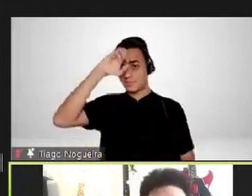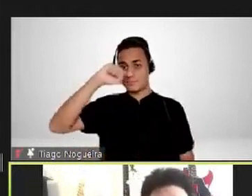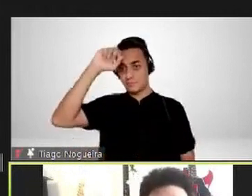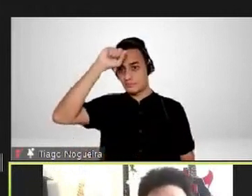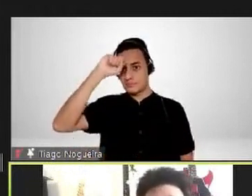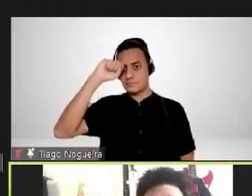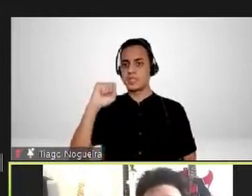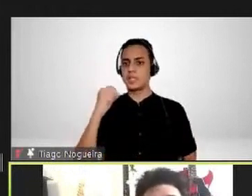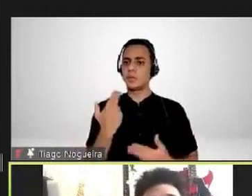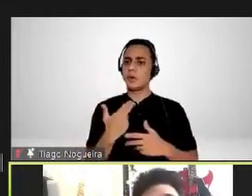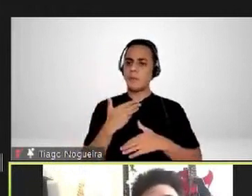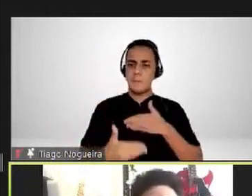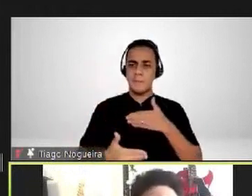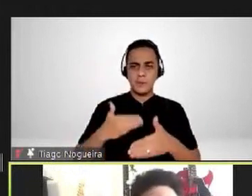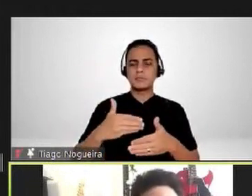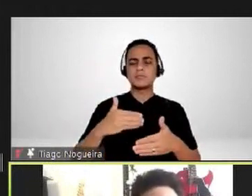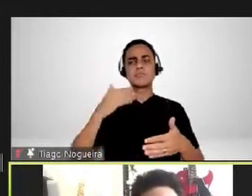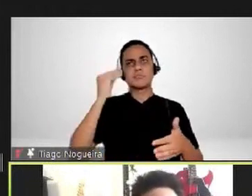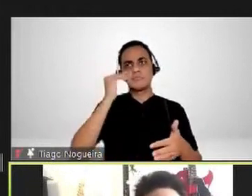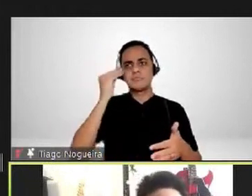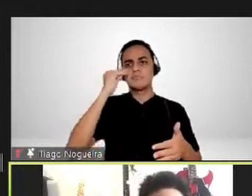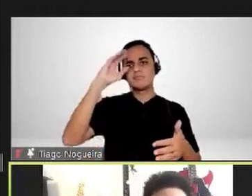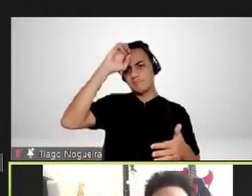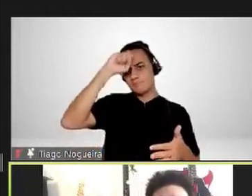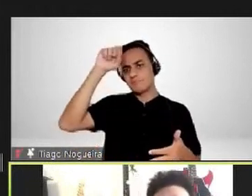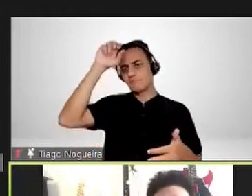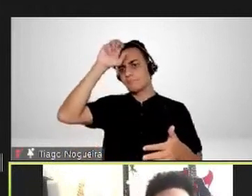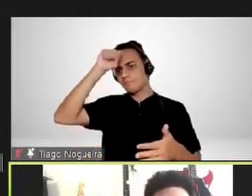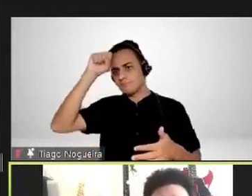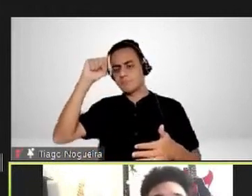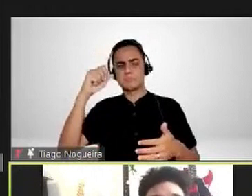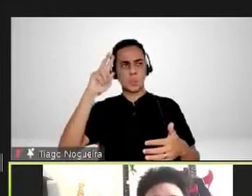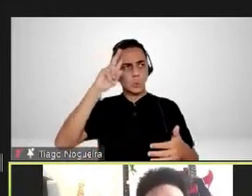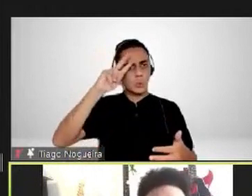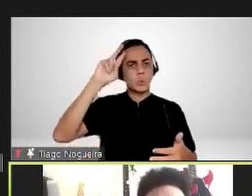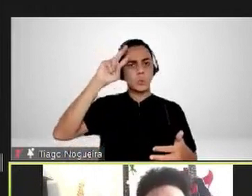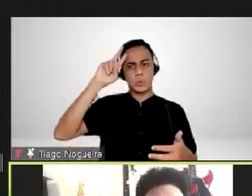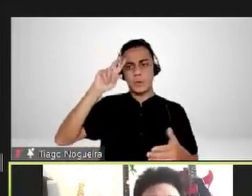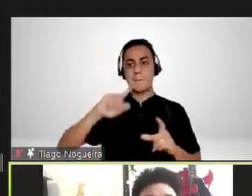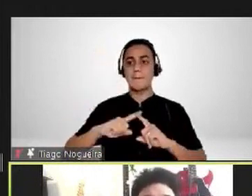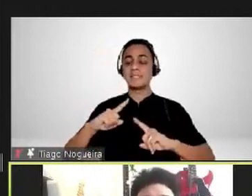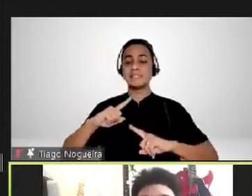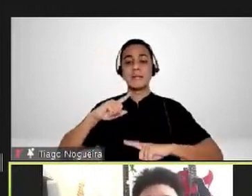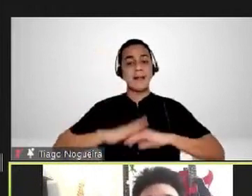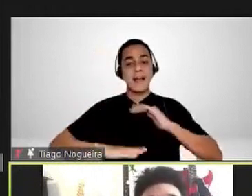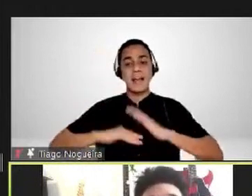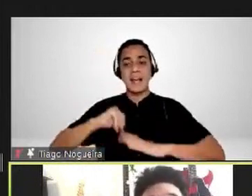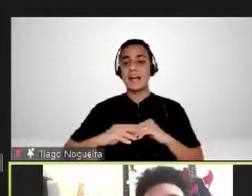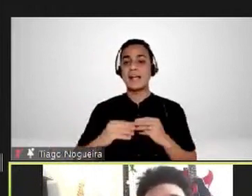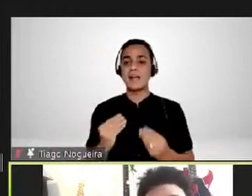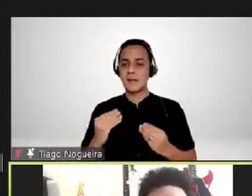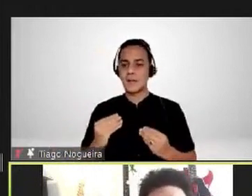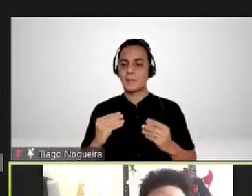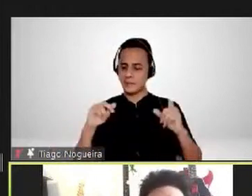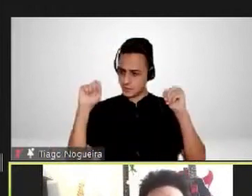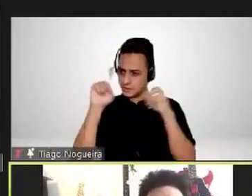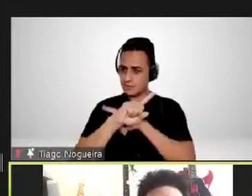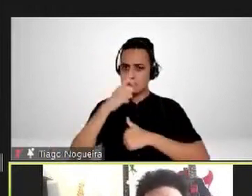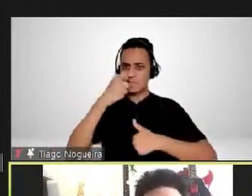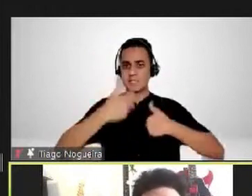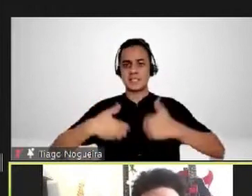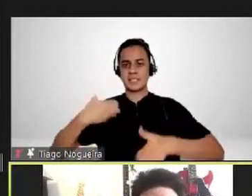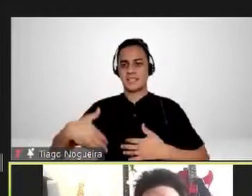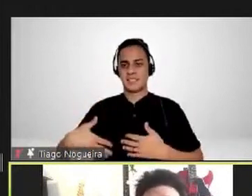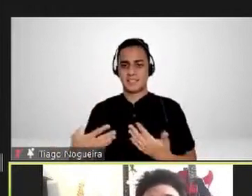sobre os processos, mas na prática, ele se dá em algo que é difícil dizer, é indizível,